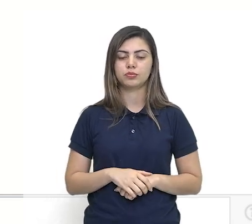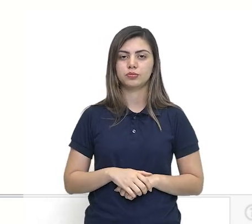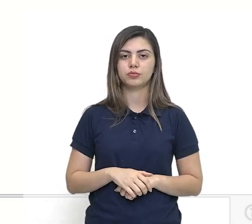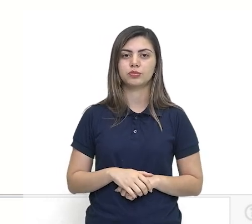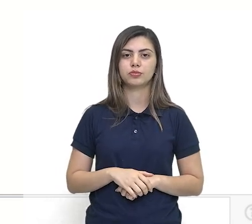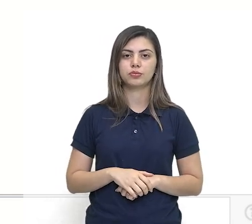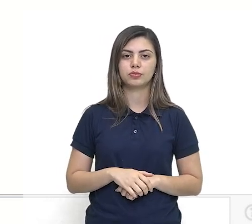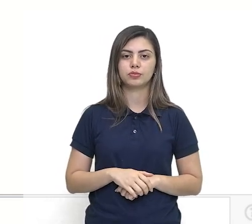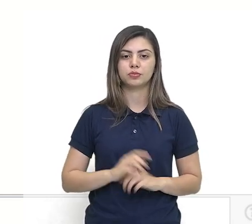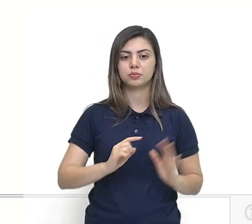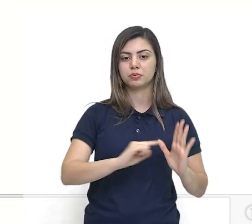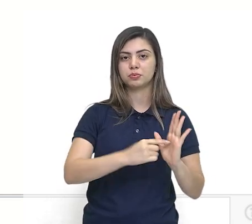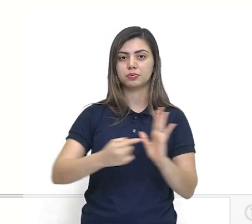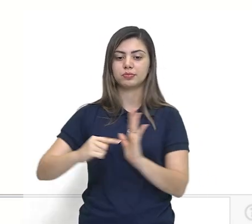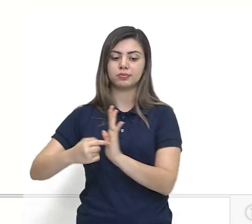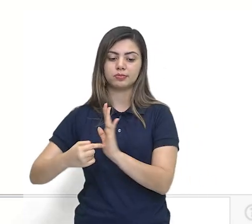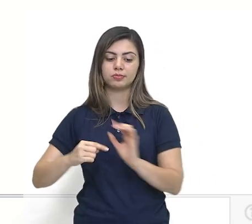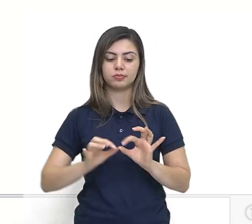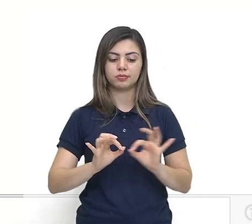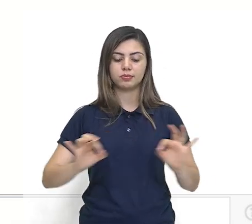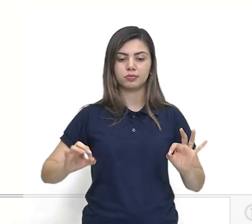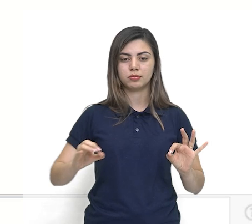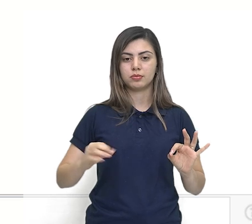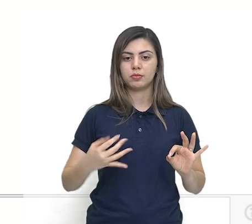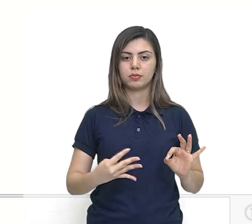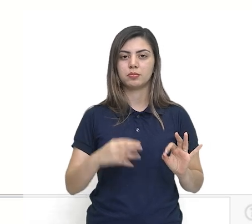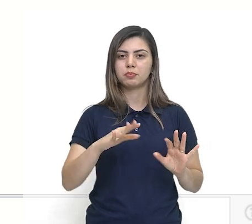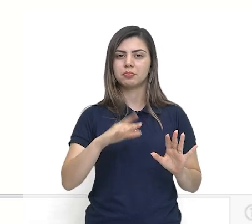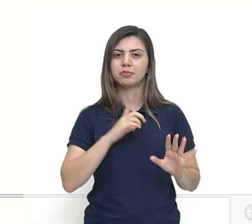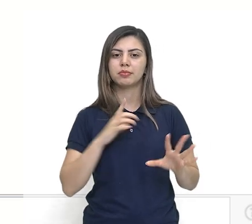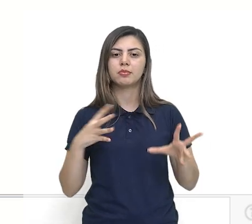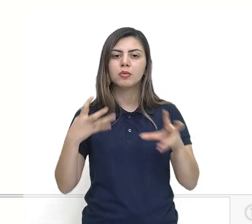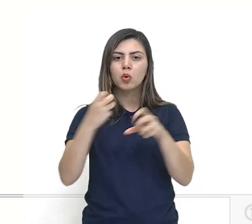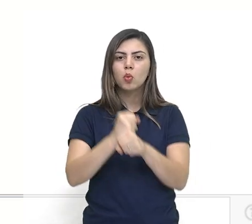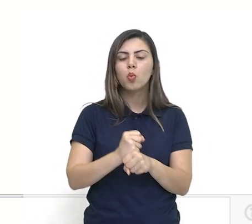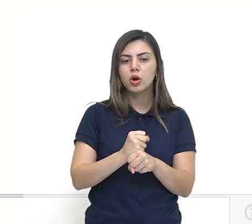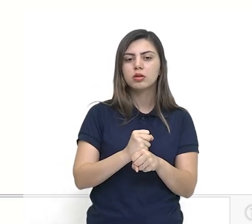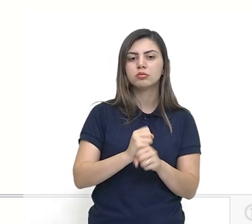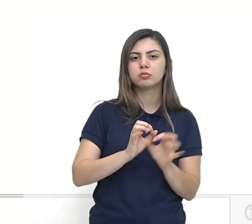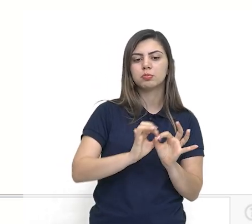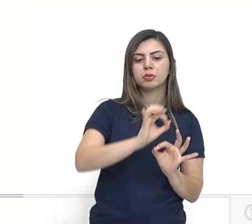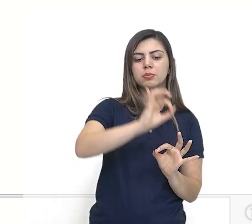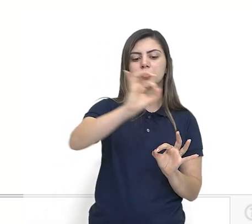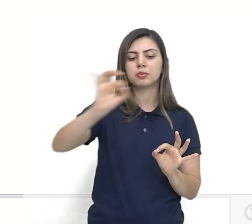Certo? Esse polígono possui 6 lados. Correto?